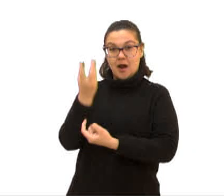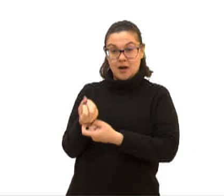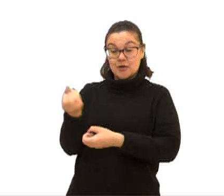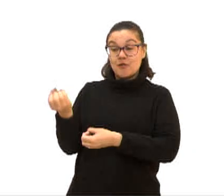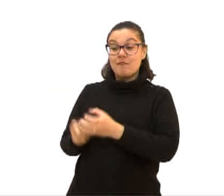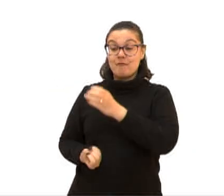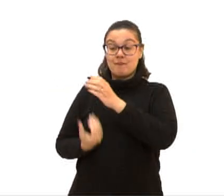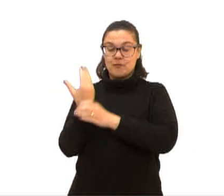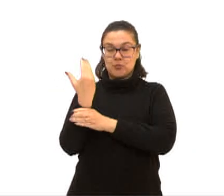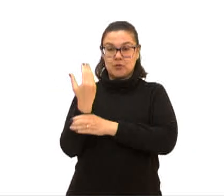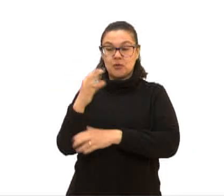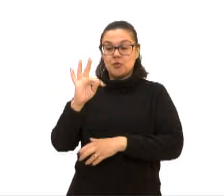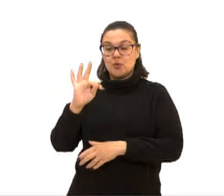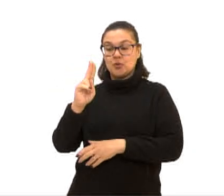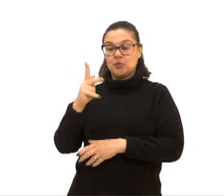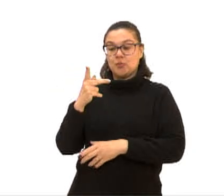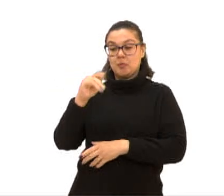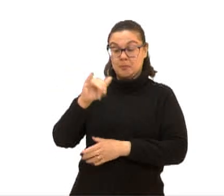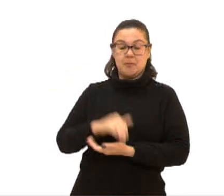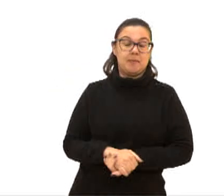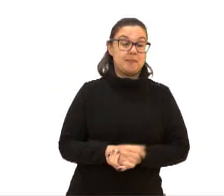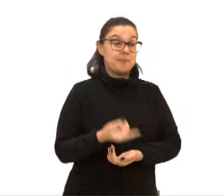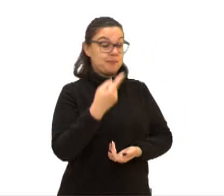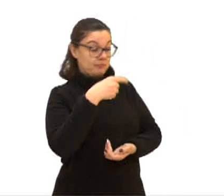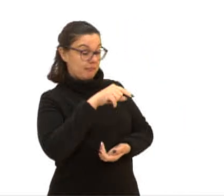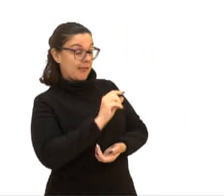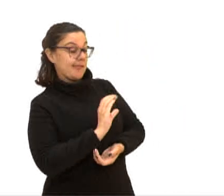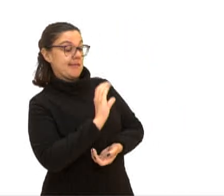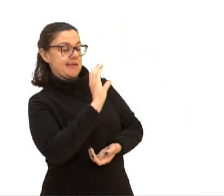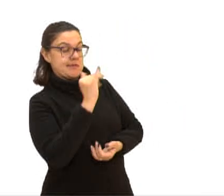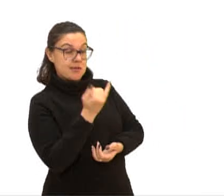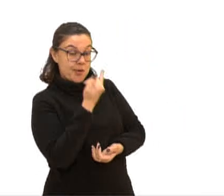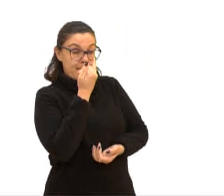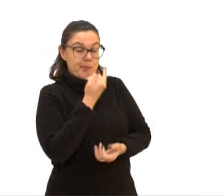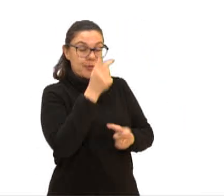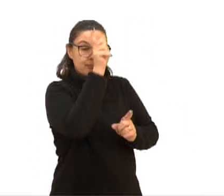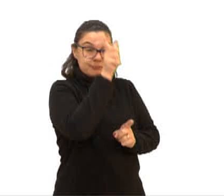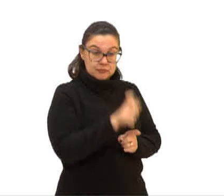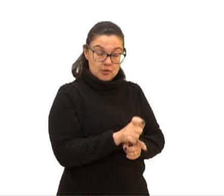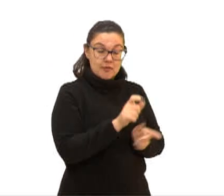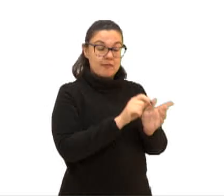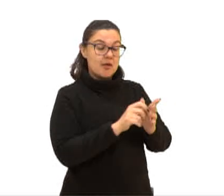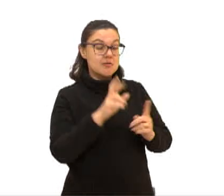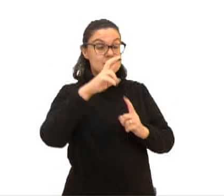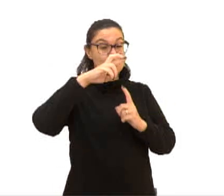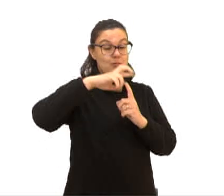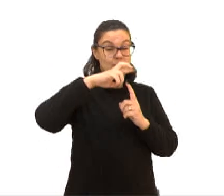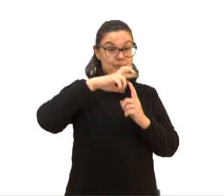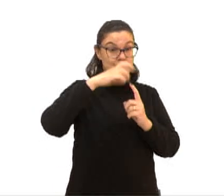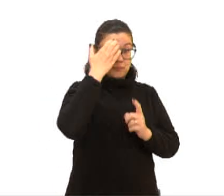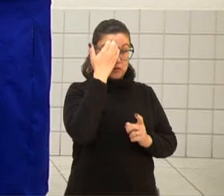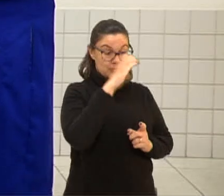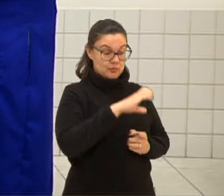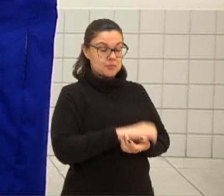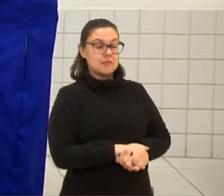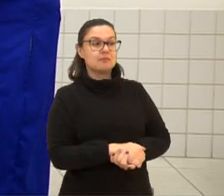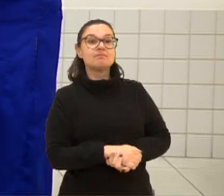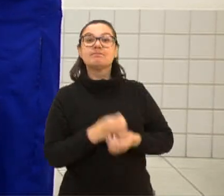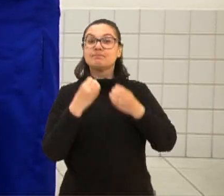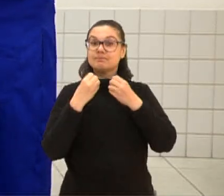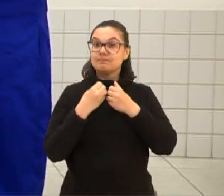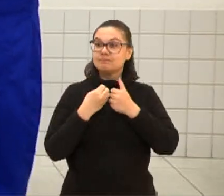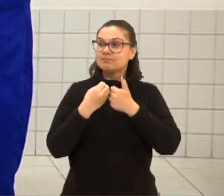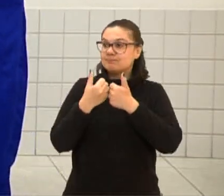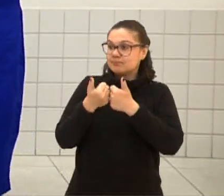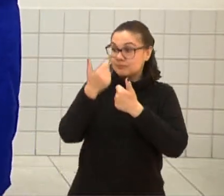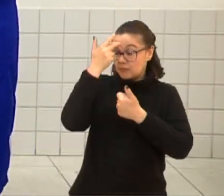Rádio Tupi. Letra C. Importante personalidade brasileira, criador do Museu do Olho, em Curitiba. Muito bem.